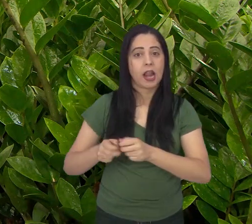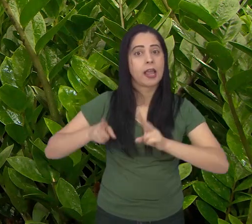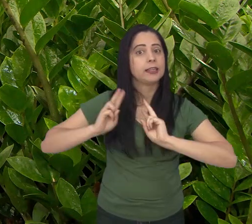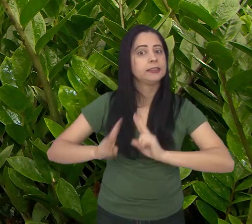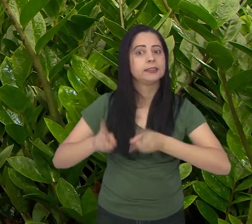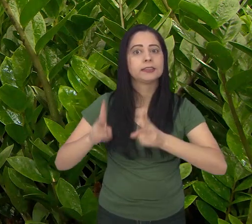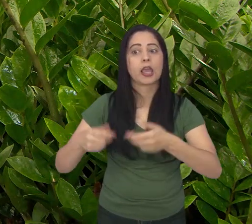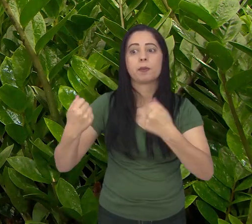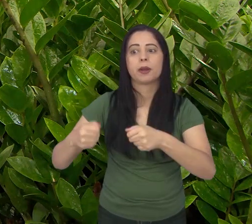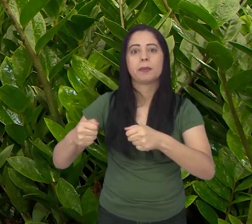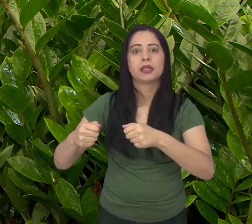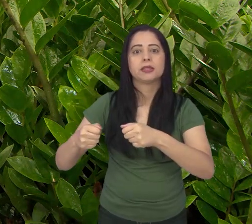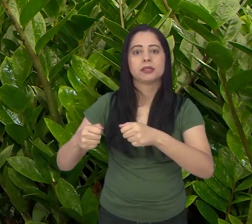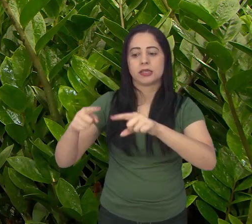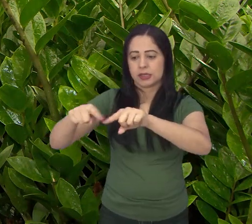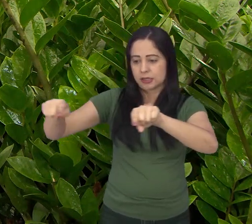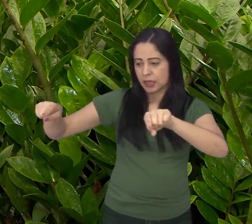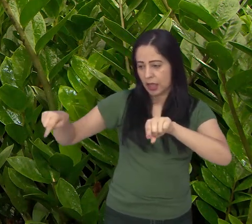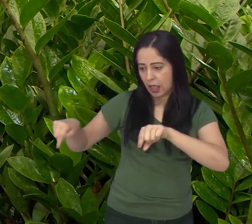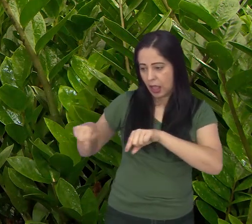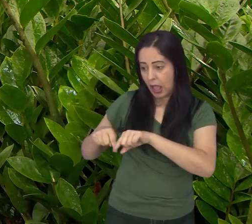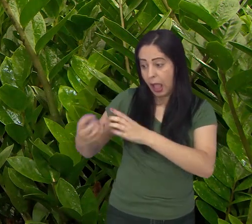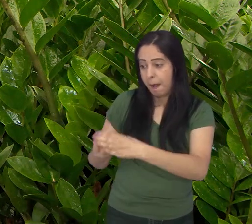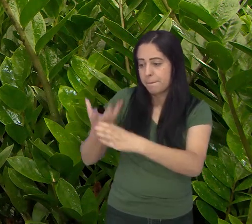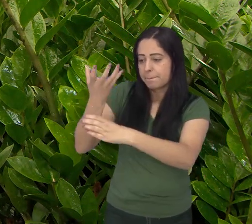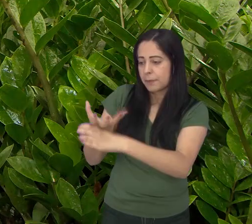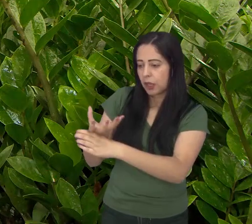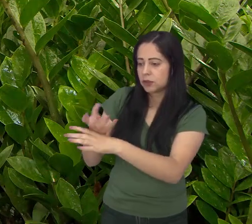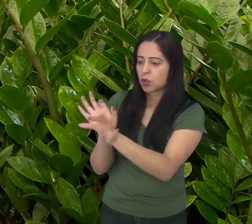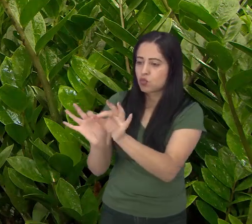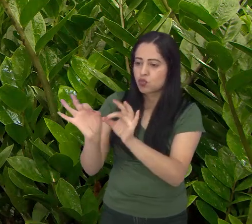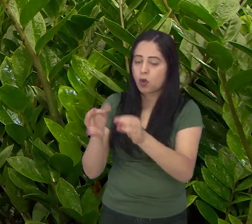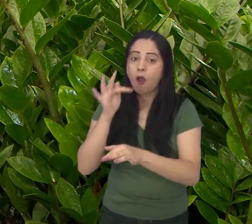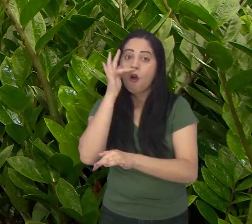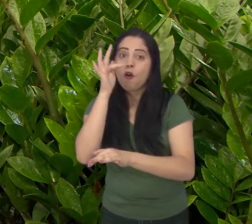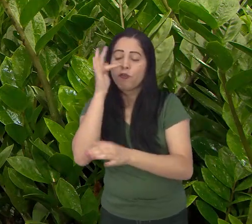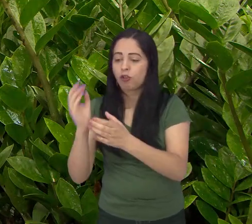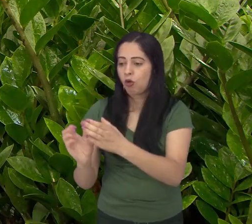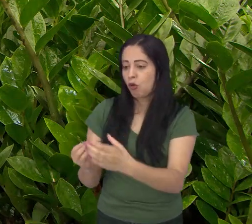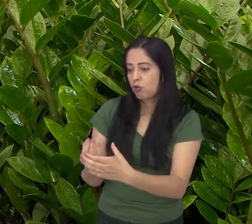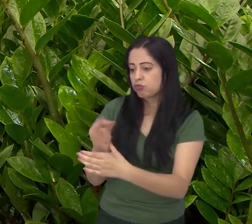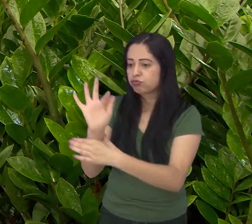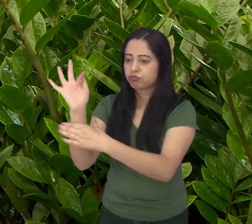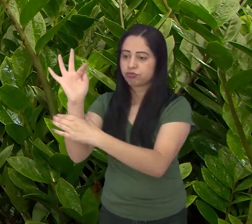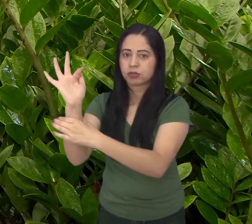que eles sempre tenham plantas dentro dos ambientes de trabalho. Então as plantas, elas têm um